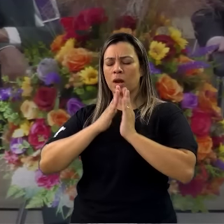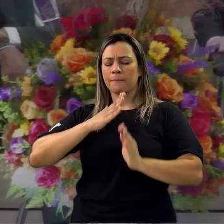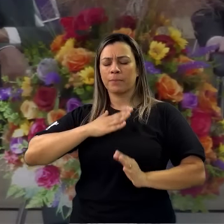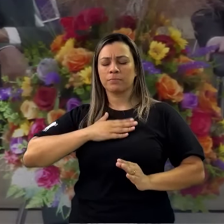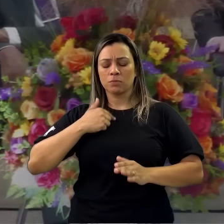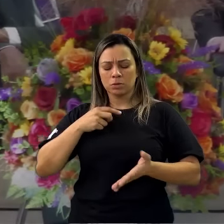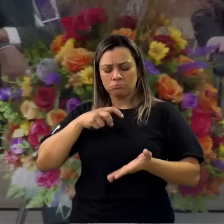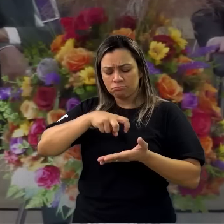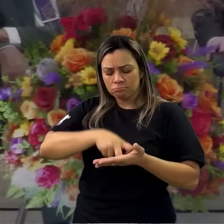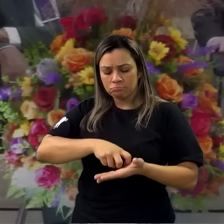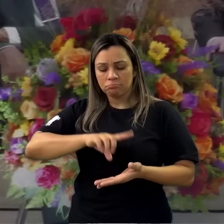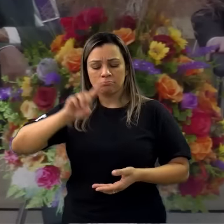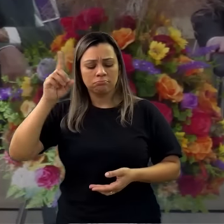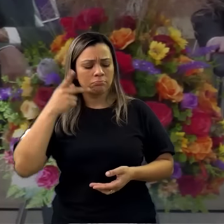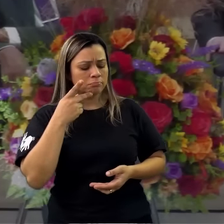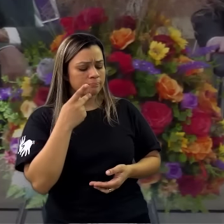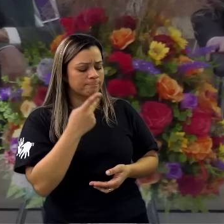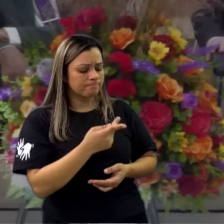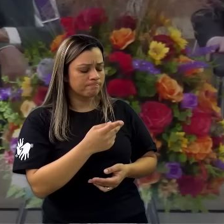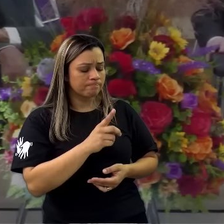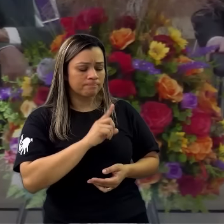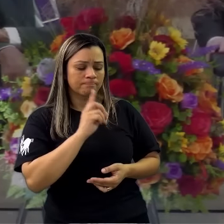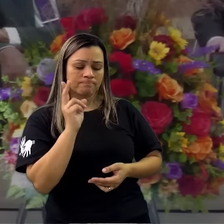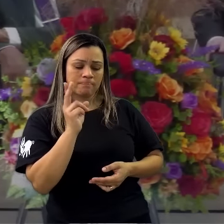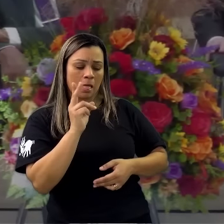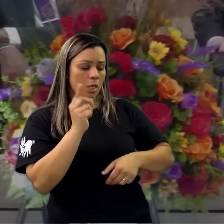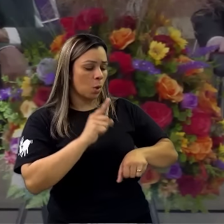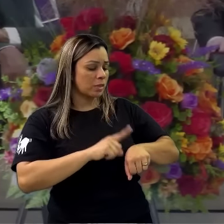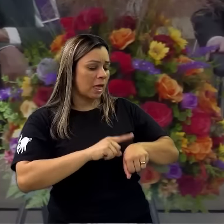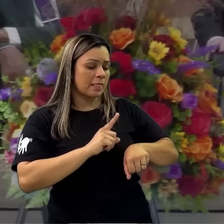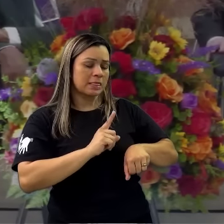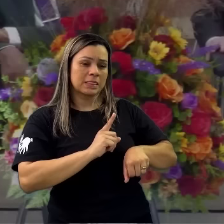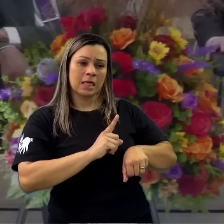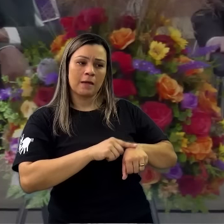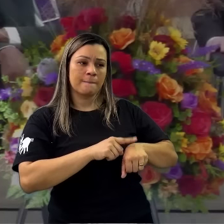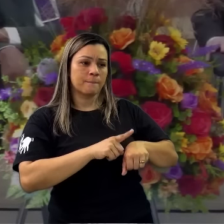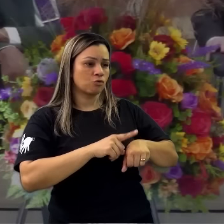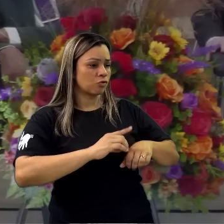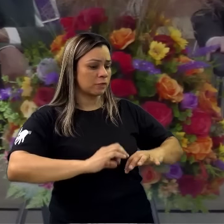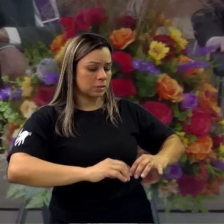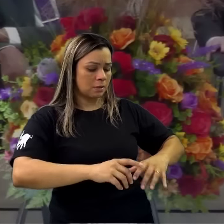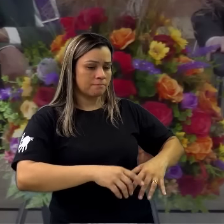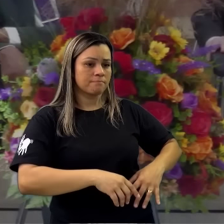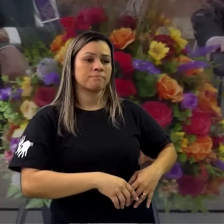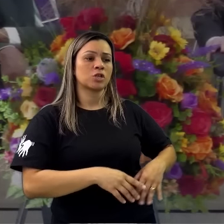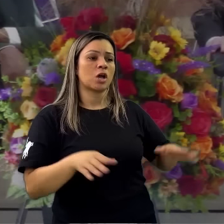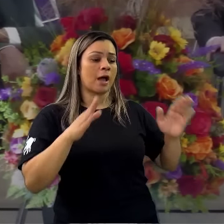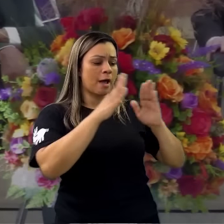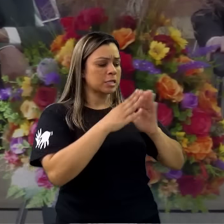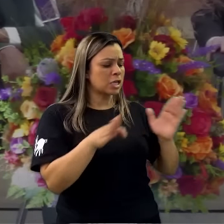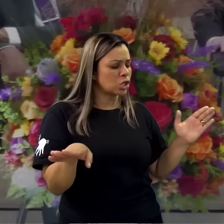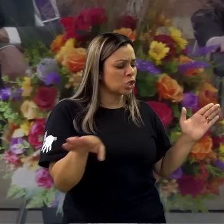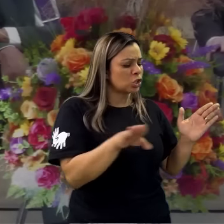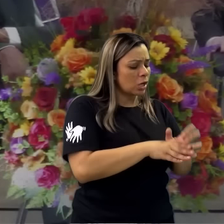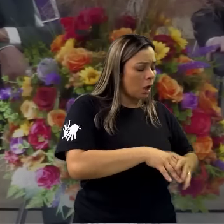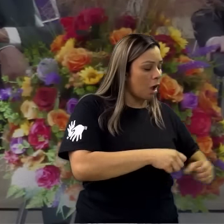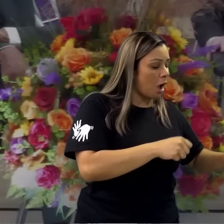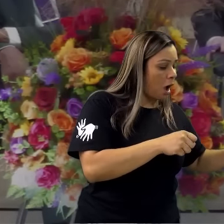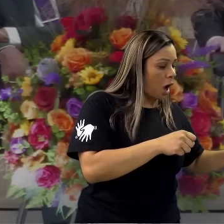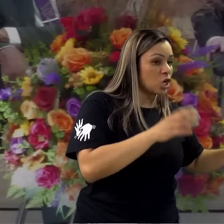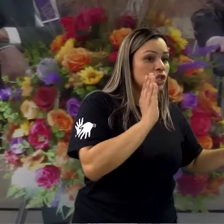filho não vai dar tempo de tu desfazer a mala quando tu chegar na tua casa eu vou te trazer novamente